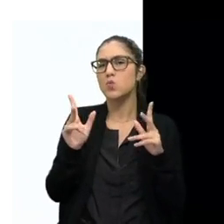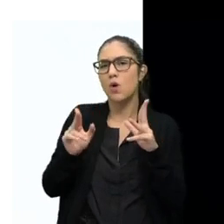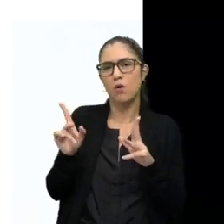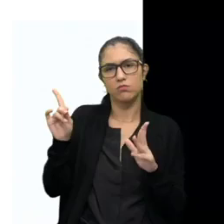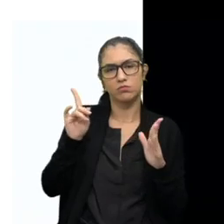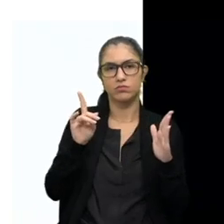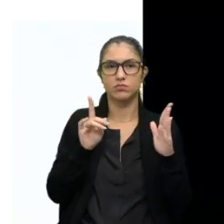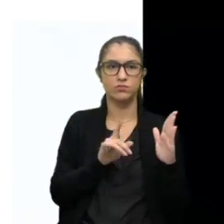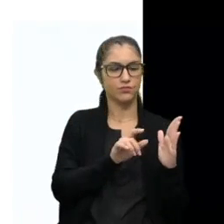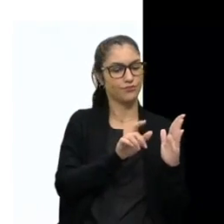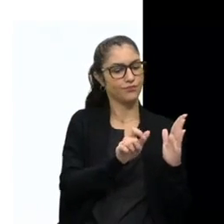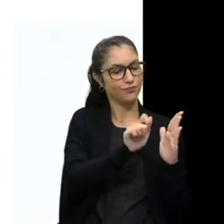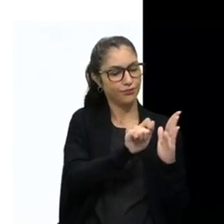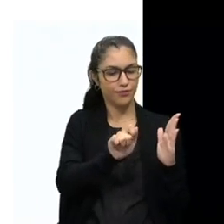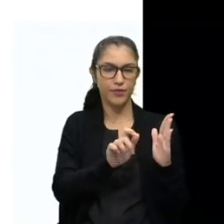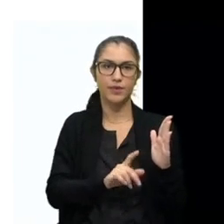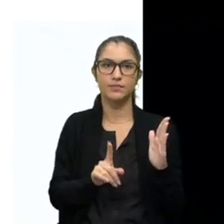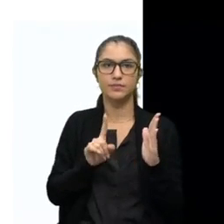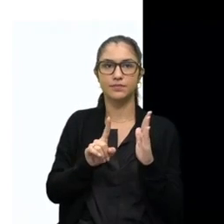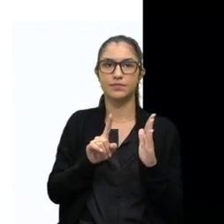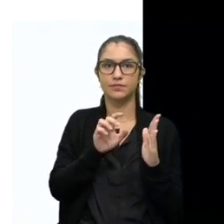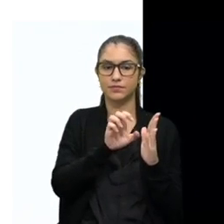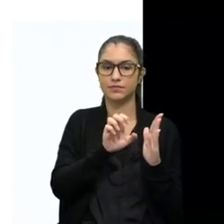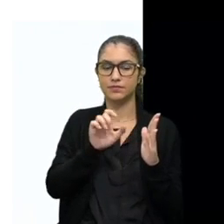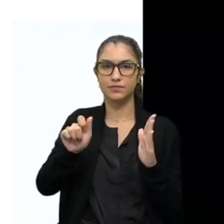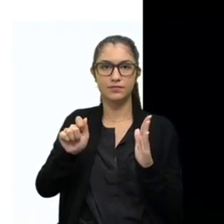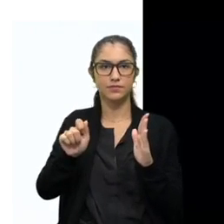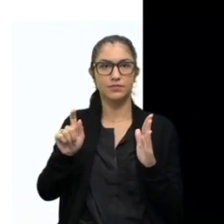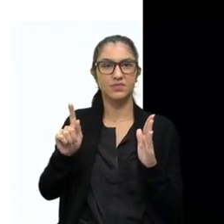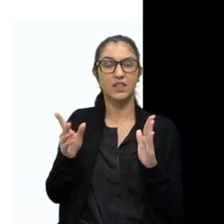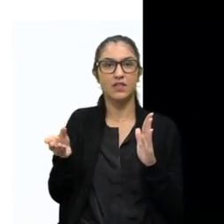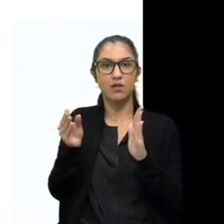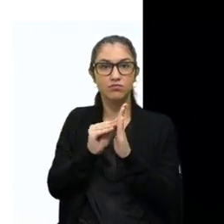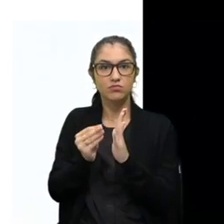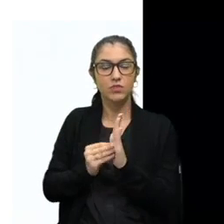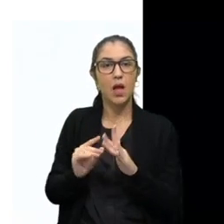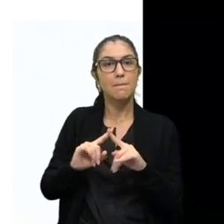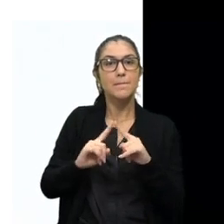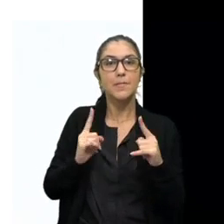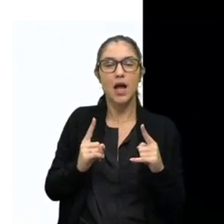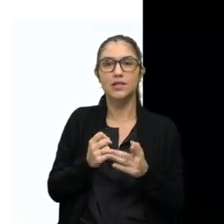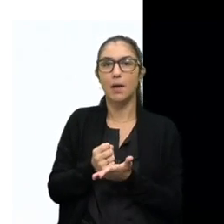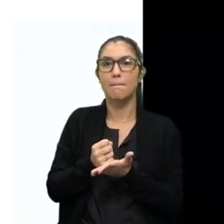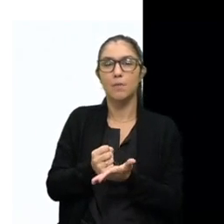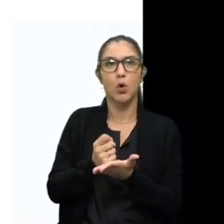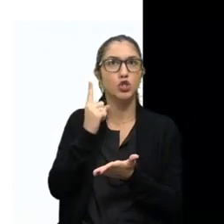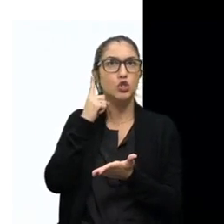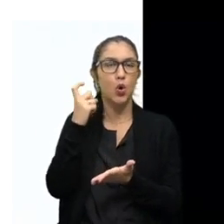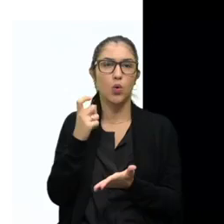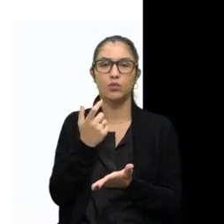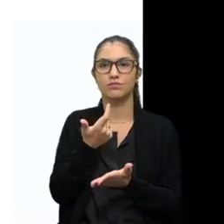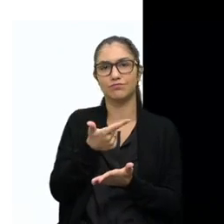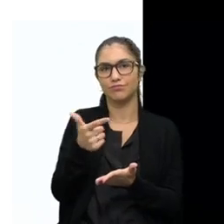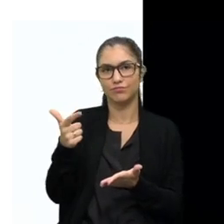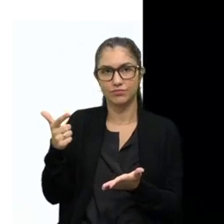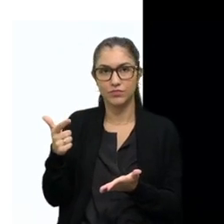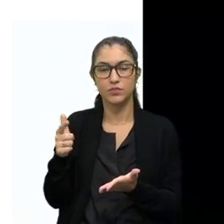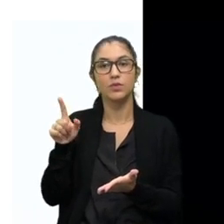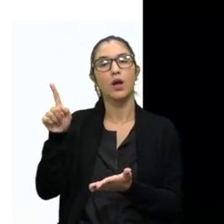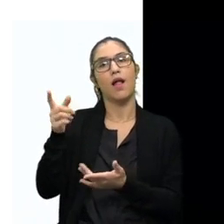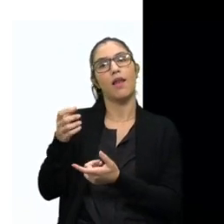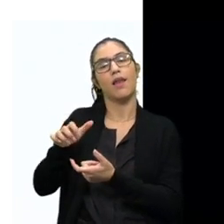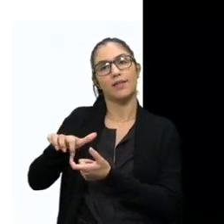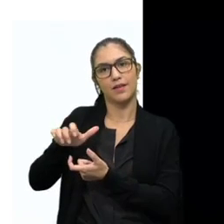jeito. Vaca, vela, tá? Mas ele não vai se apoiar no som. Então, é a questão também